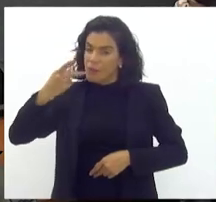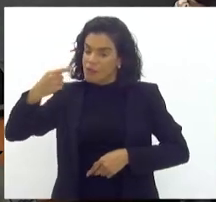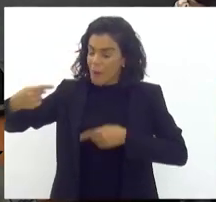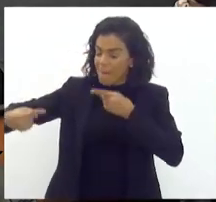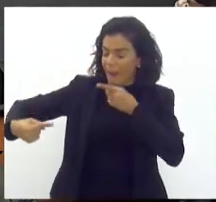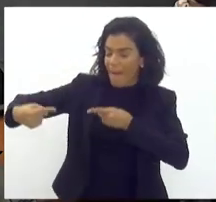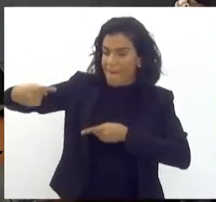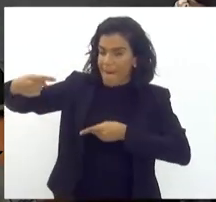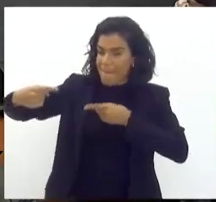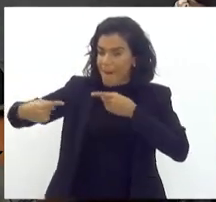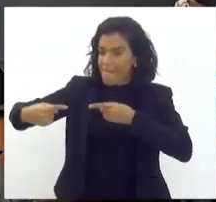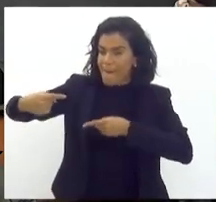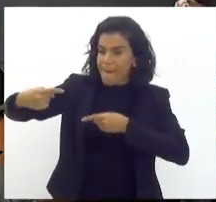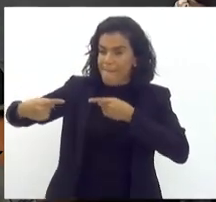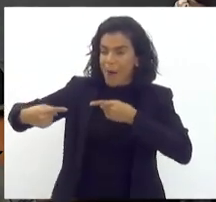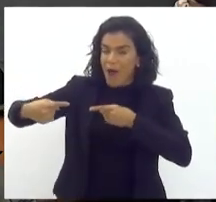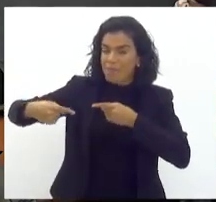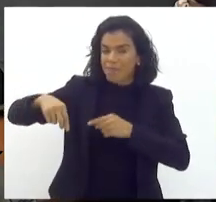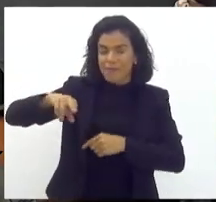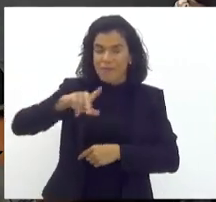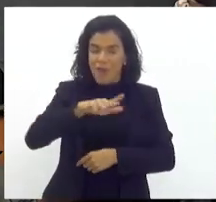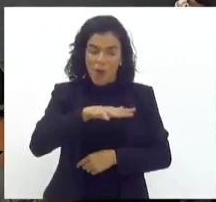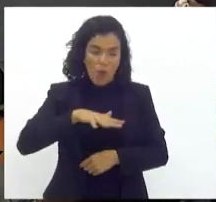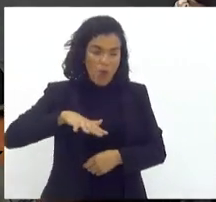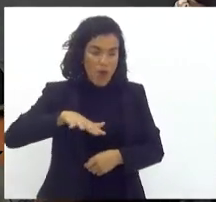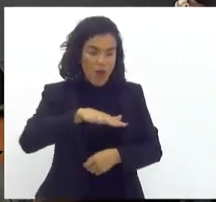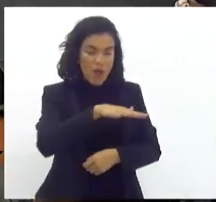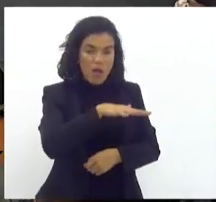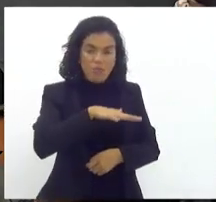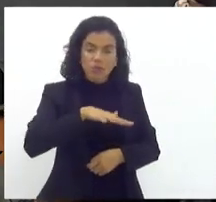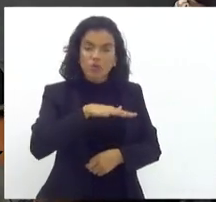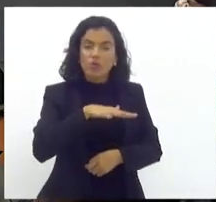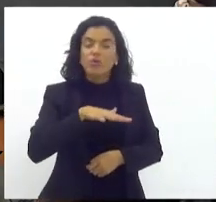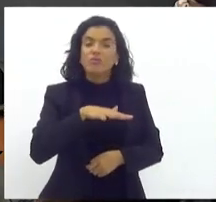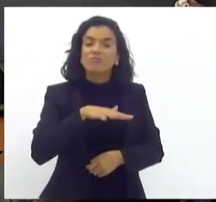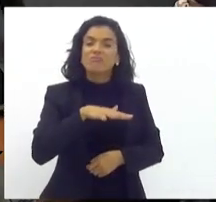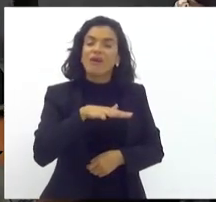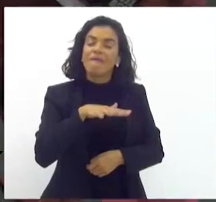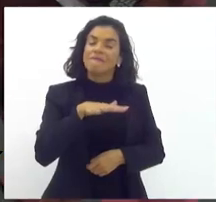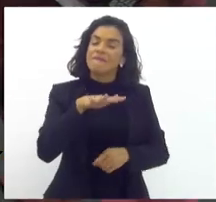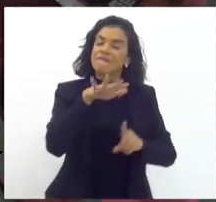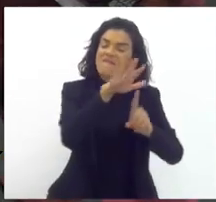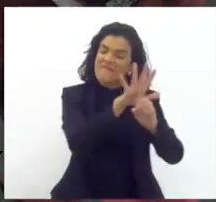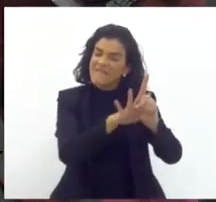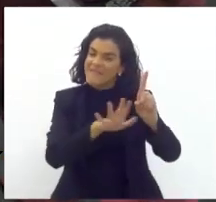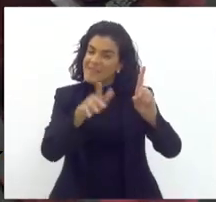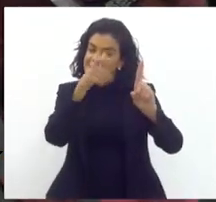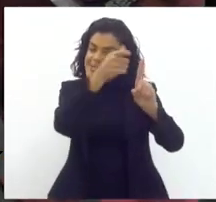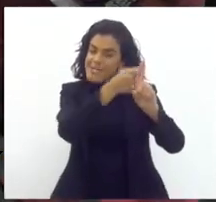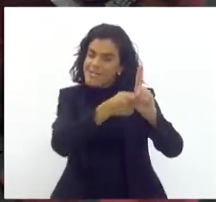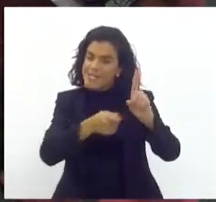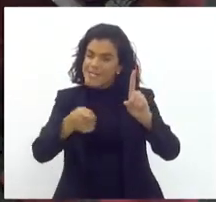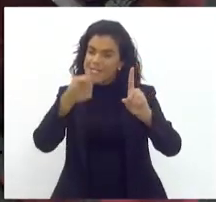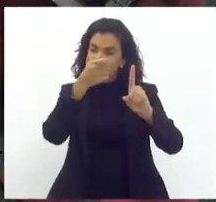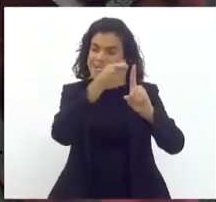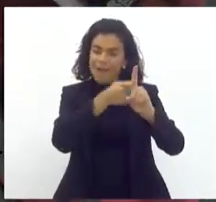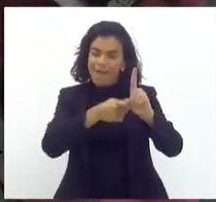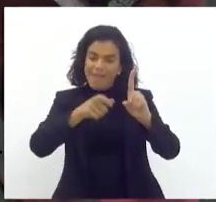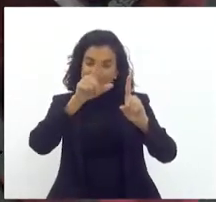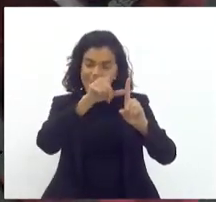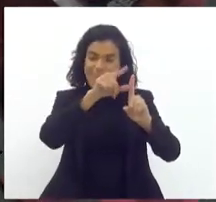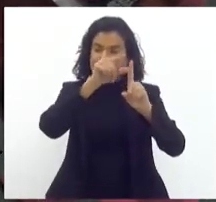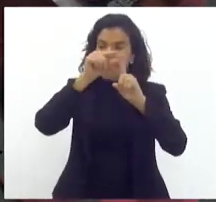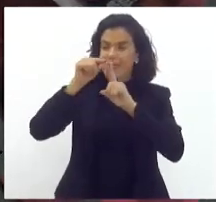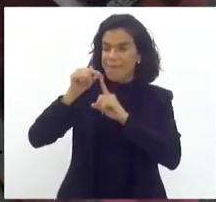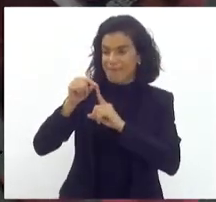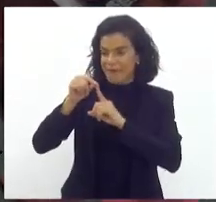e não do âmbito inclusive com insinuações de preferências